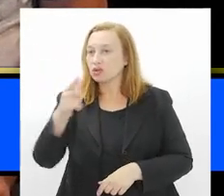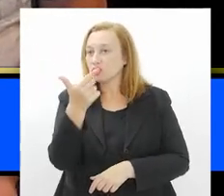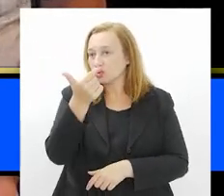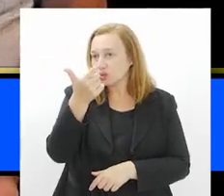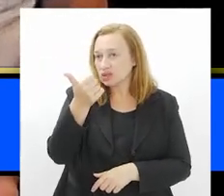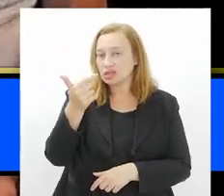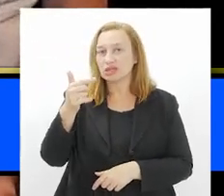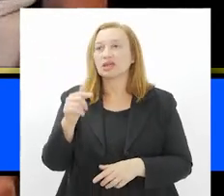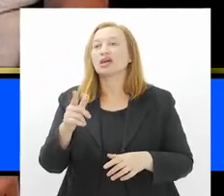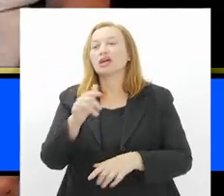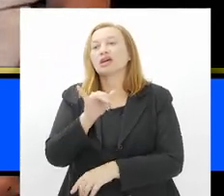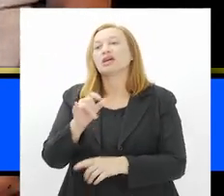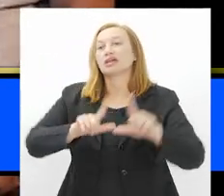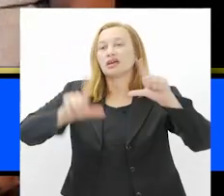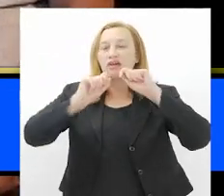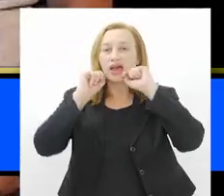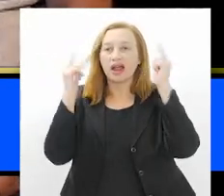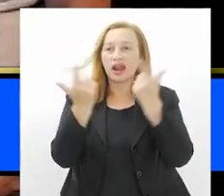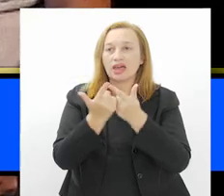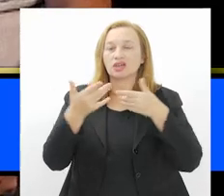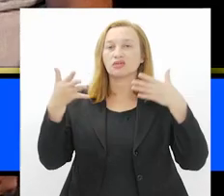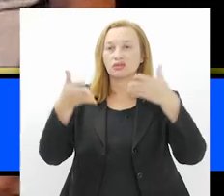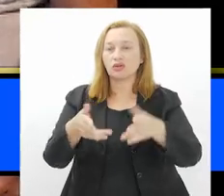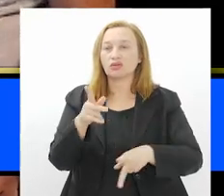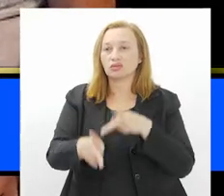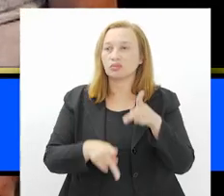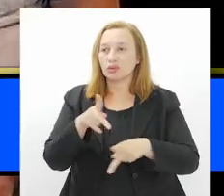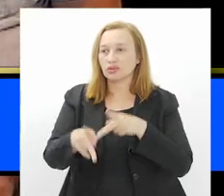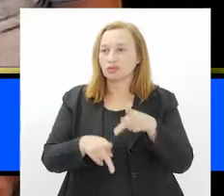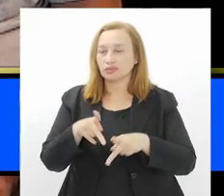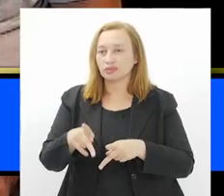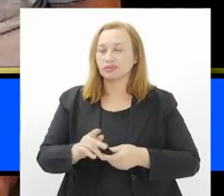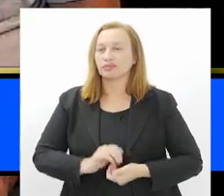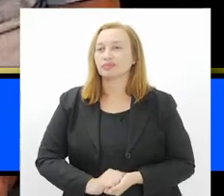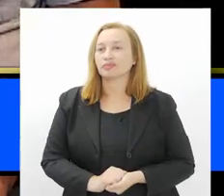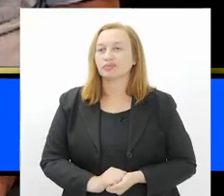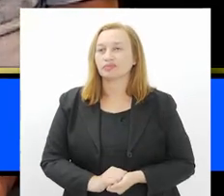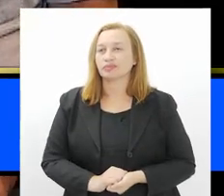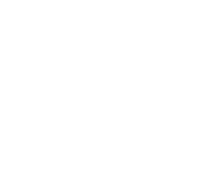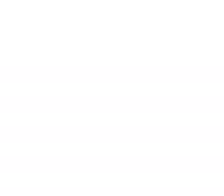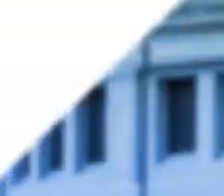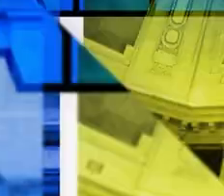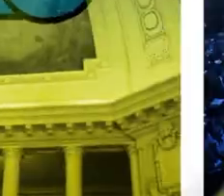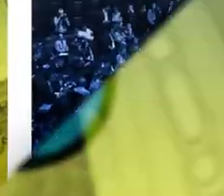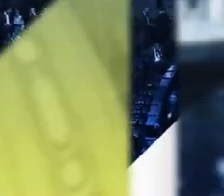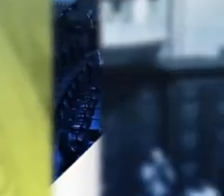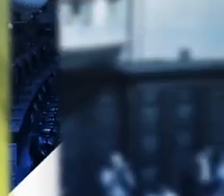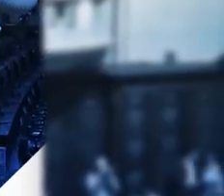10.2 ou no canal 12 da NET. TV Alerj, o canal do povo.